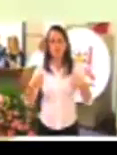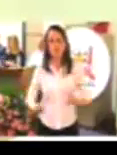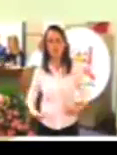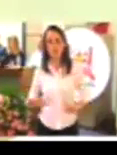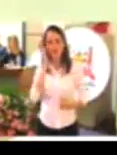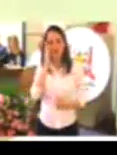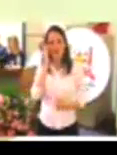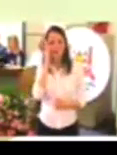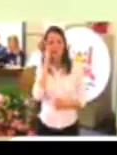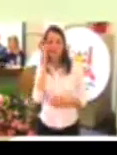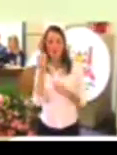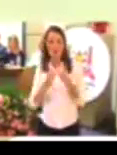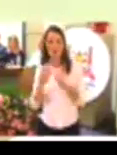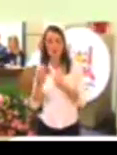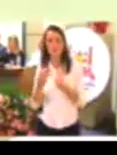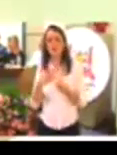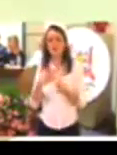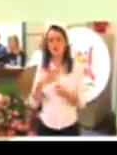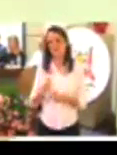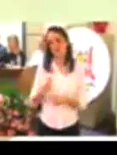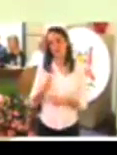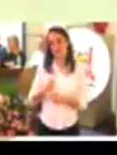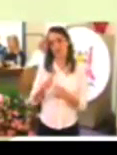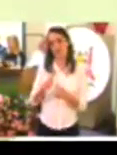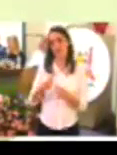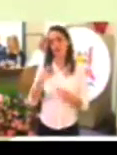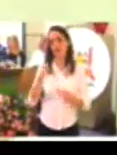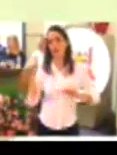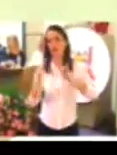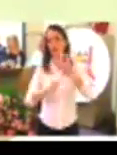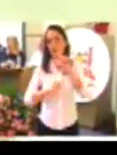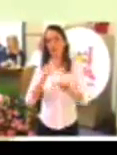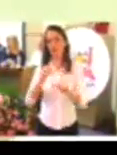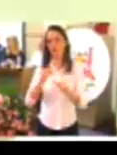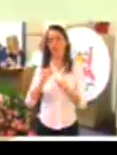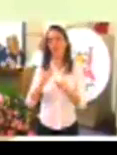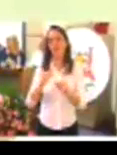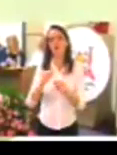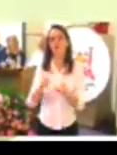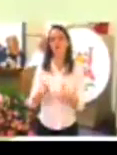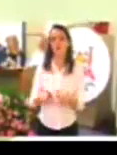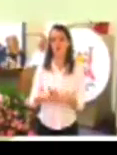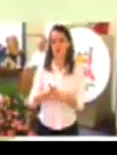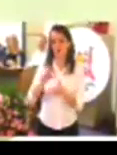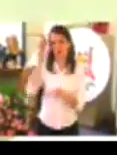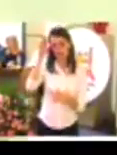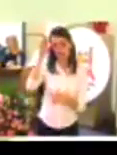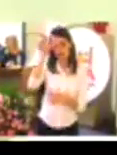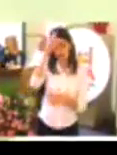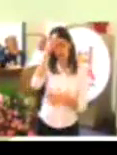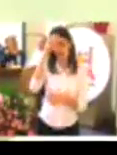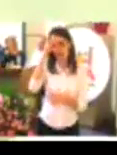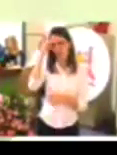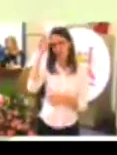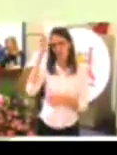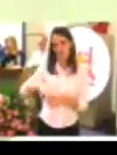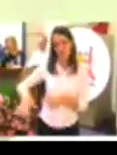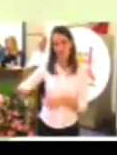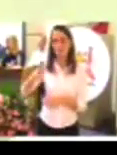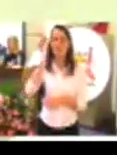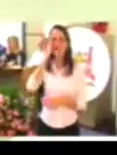conscientes de seu papel como agentes de transformação. Criciúma é feita por um